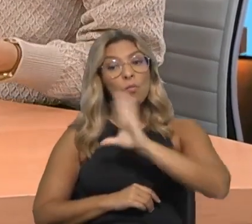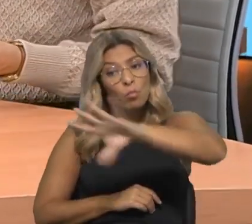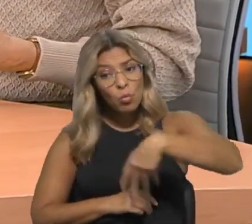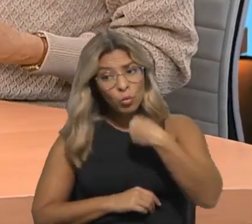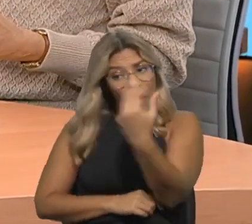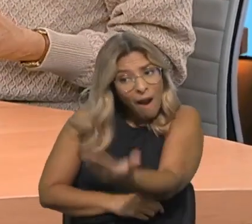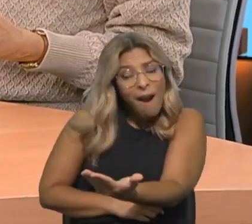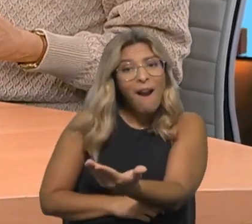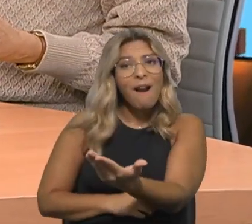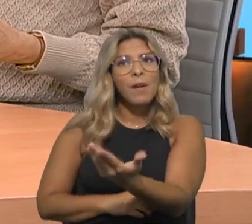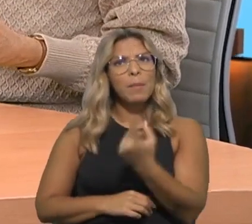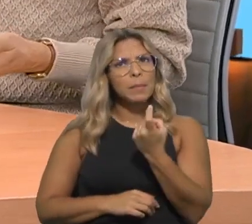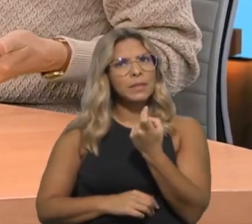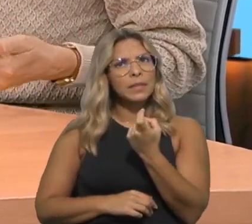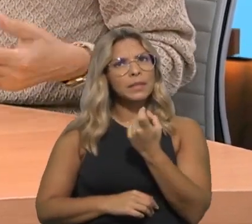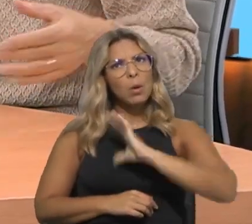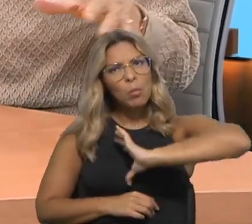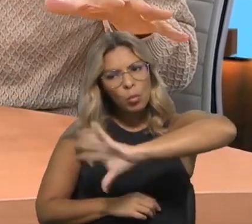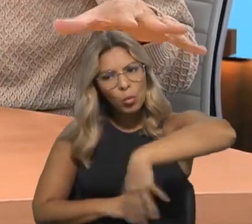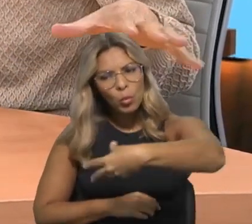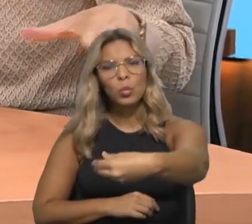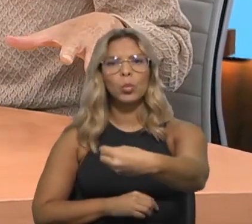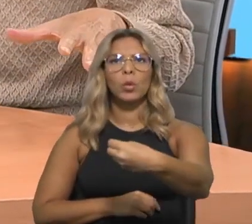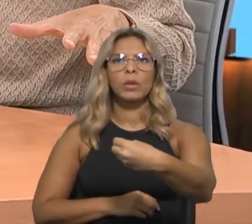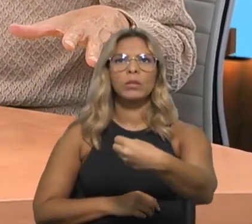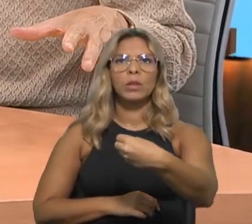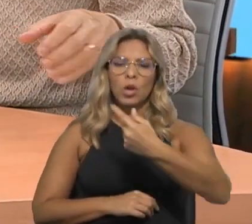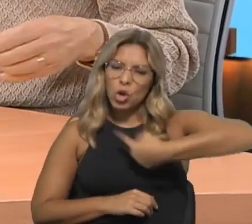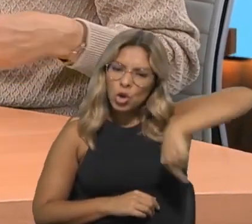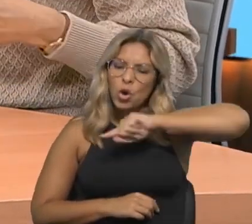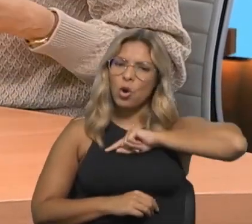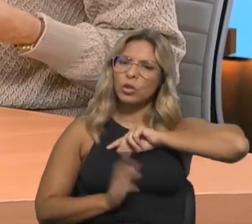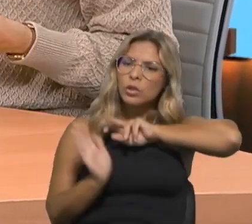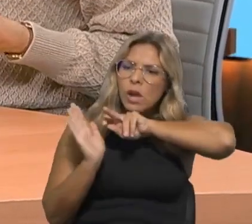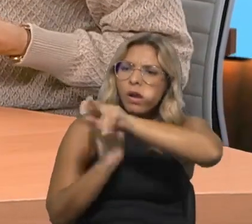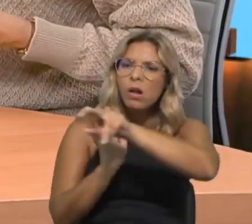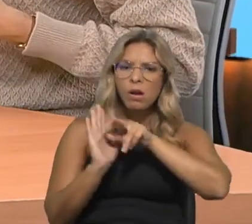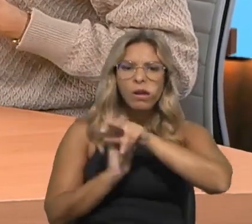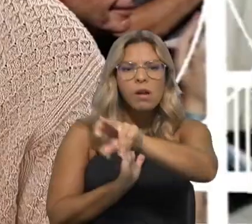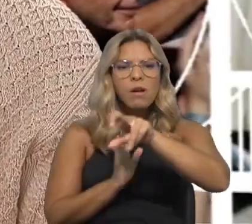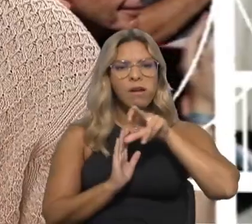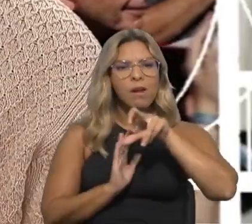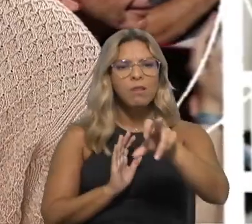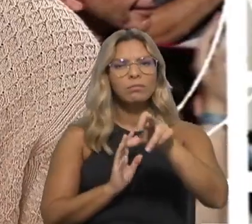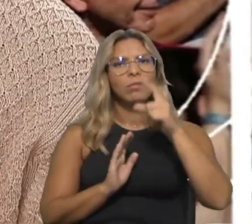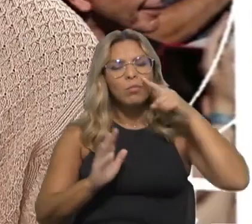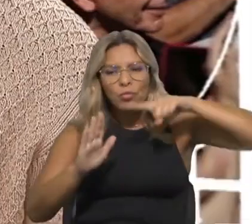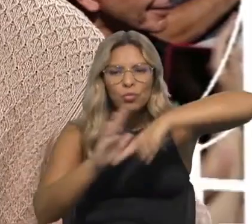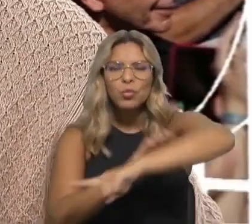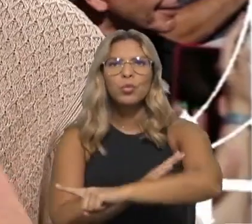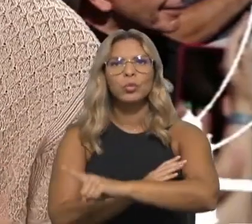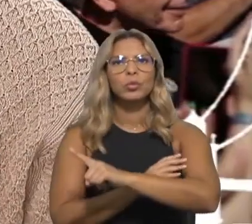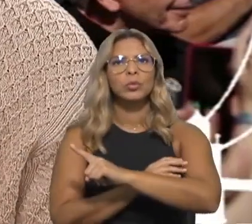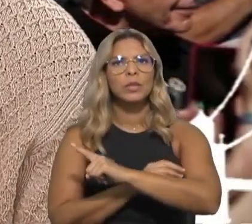é preciso que o mundo seja sobrevoado com as nossas asas aprofundado com a nossa razão e a